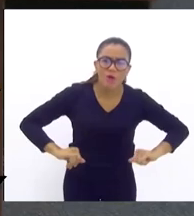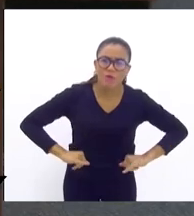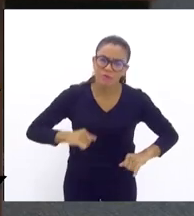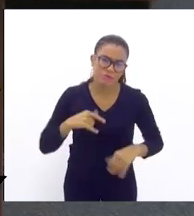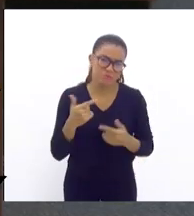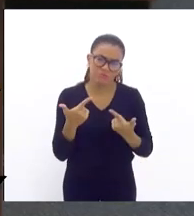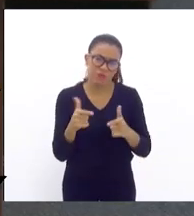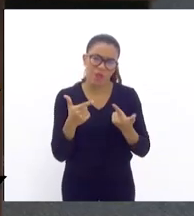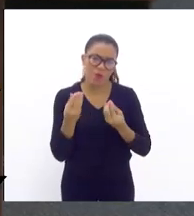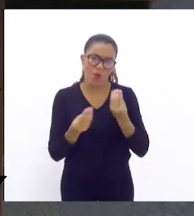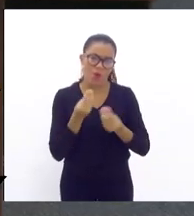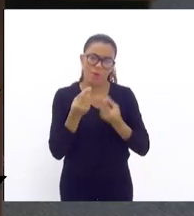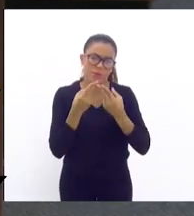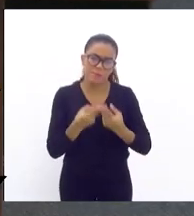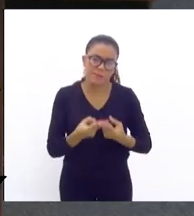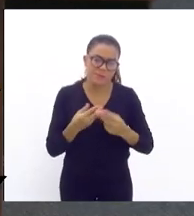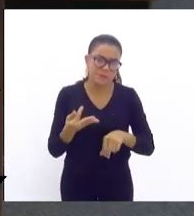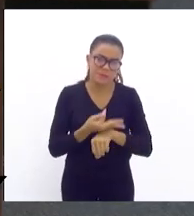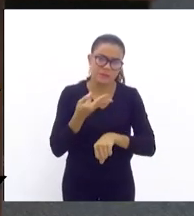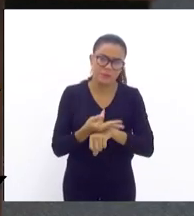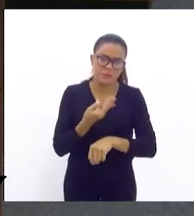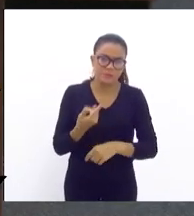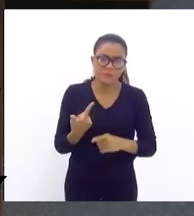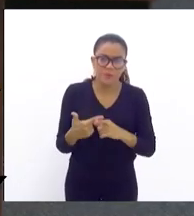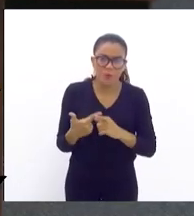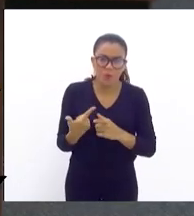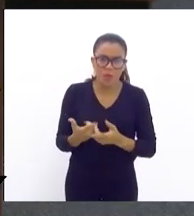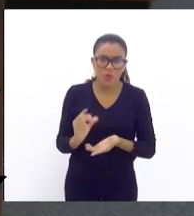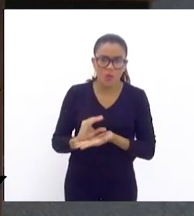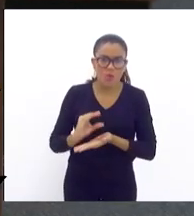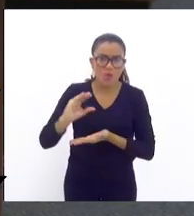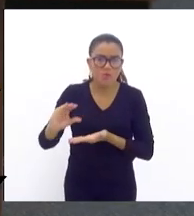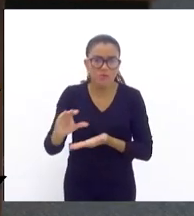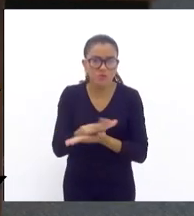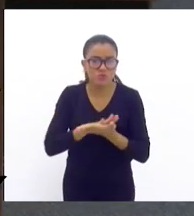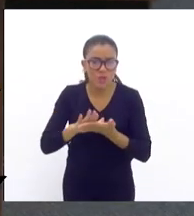isso. Eles não fizeram investimento nenhum e querem cobrar.